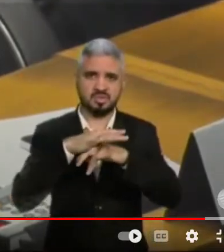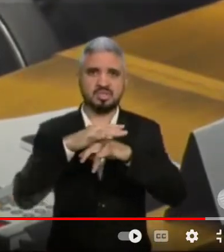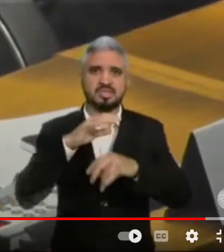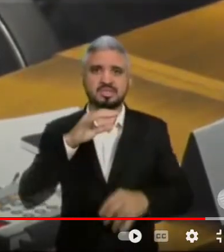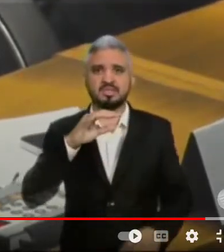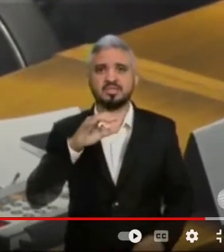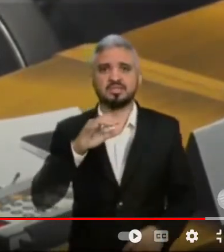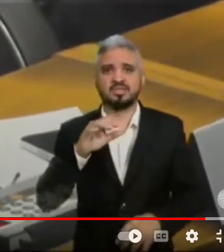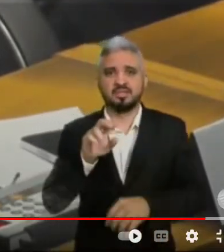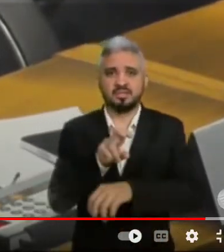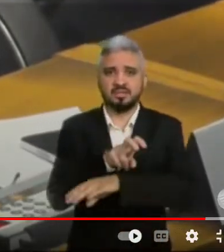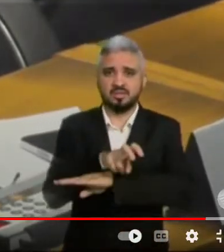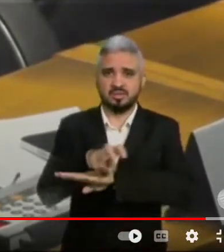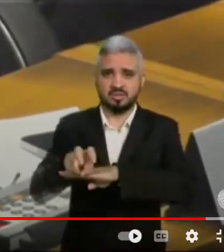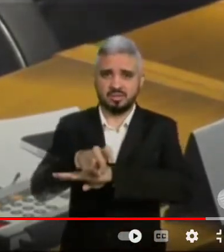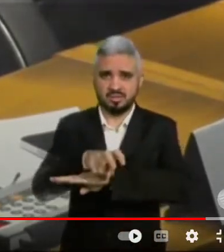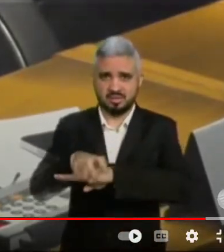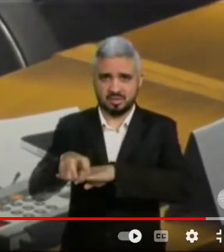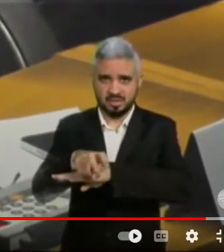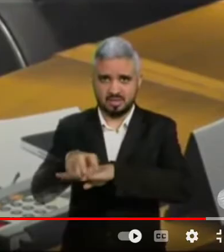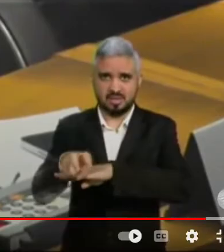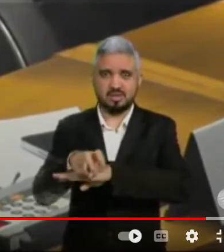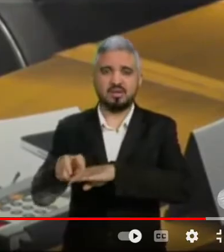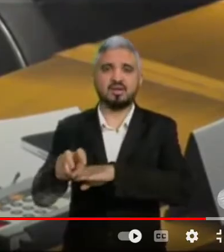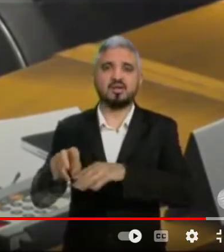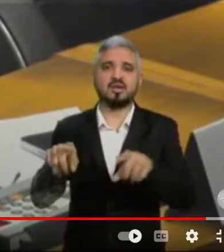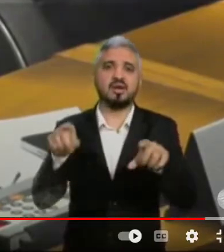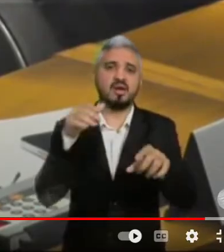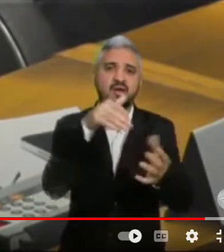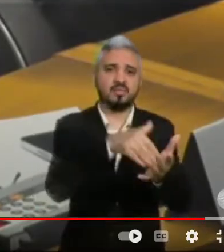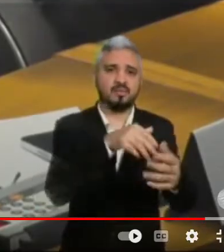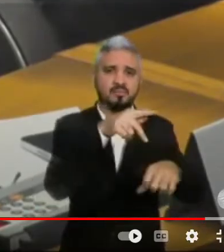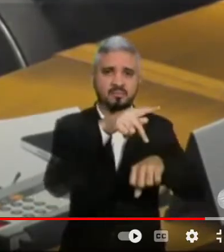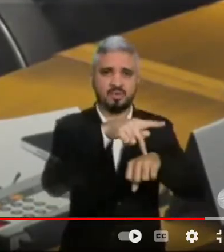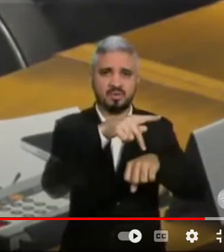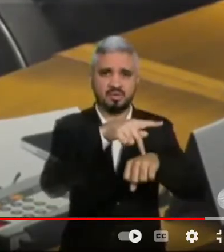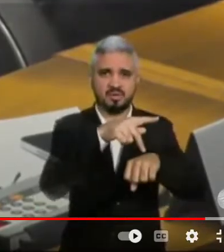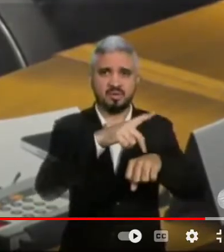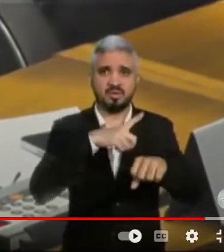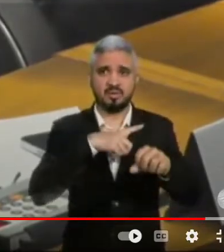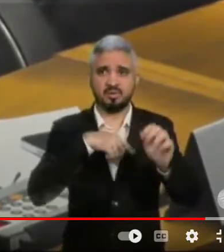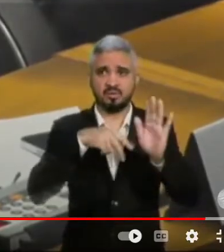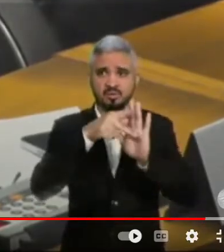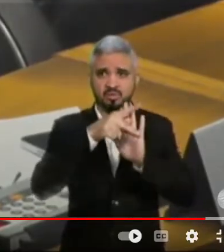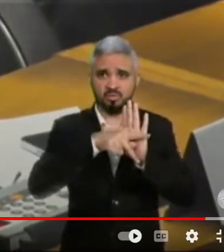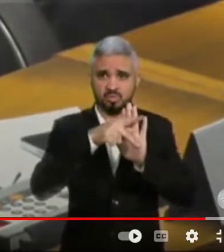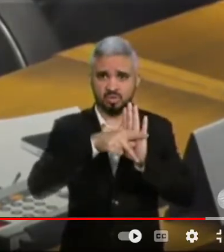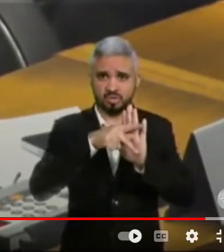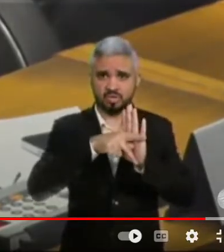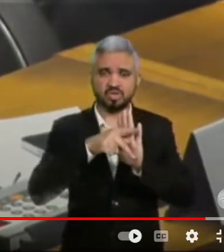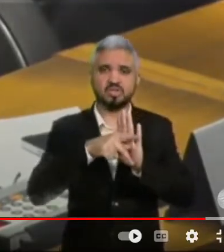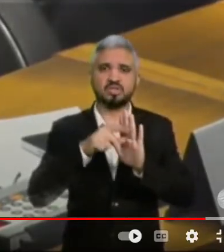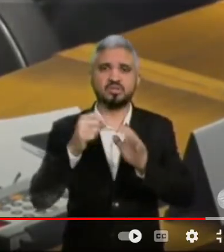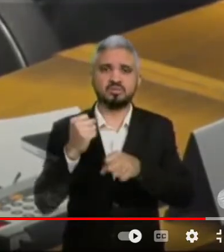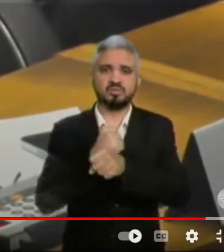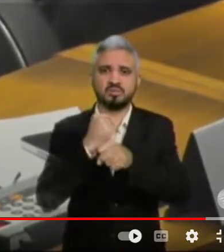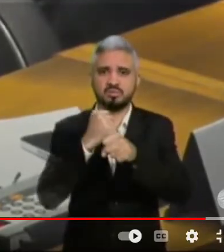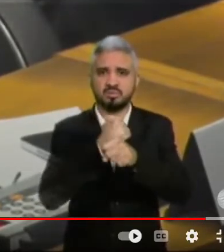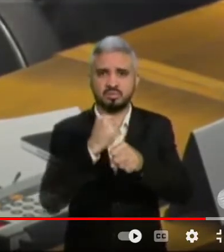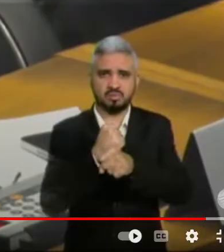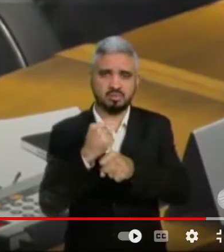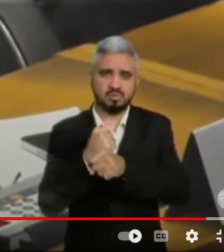Pedreiras, tem um projeto gigante, que é a construção de uma nova ponte que